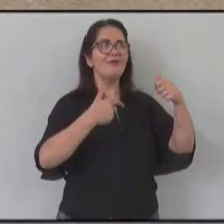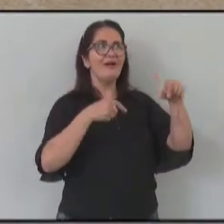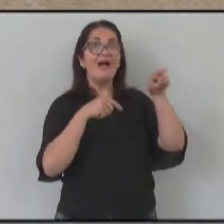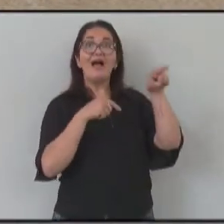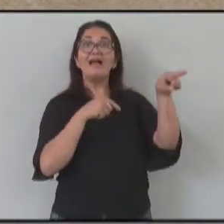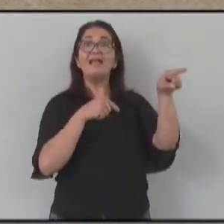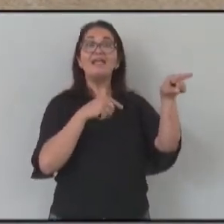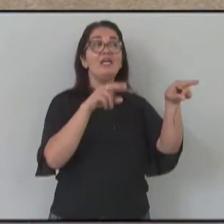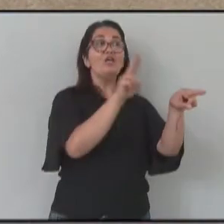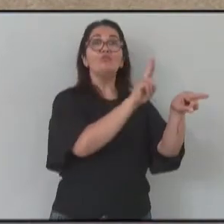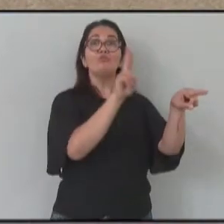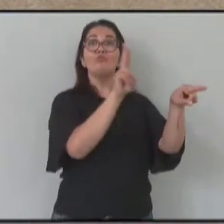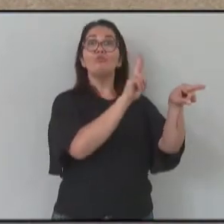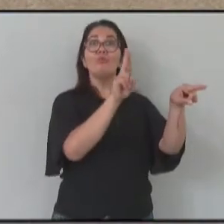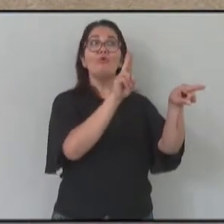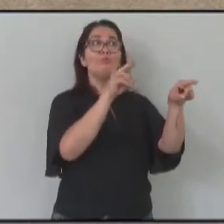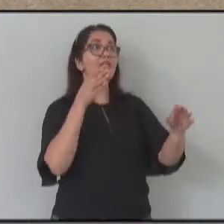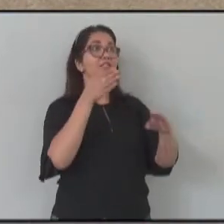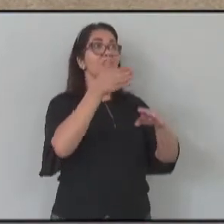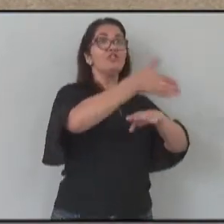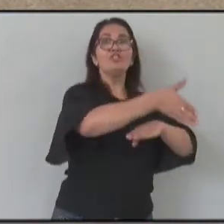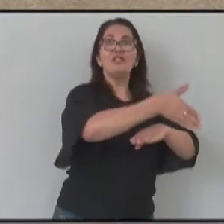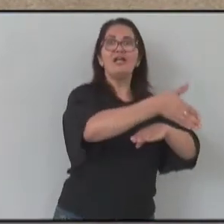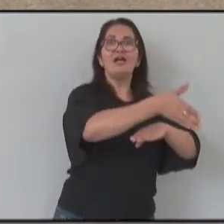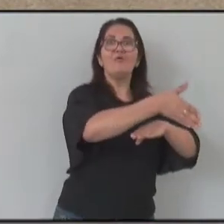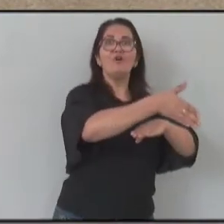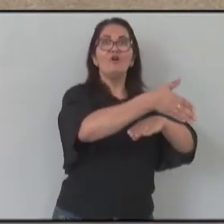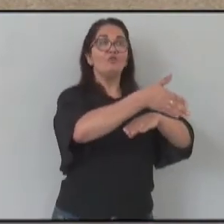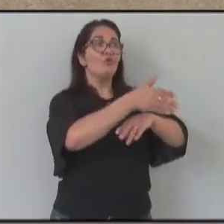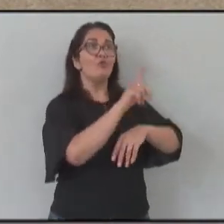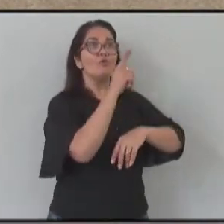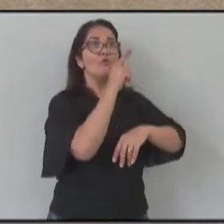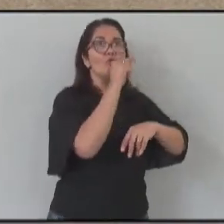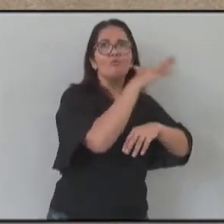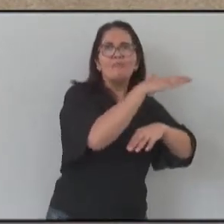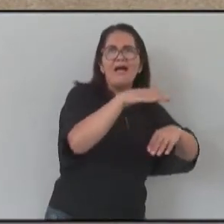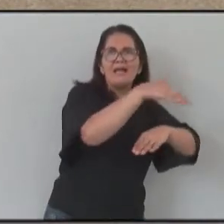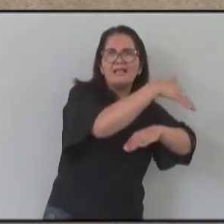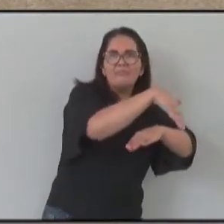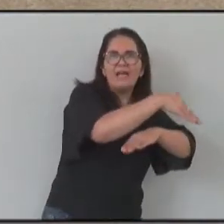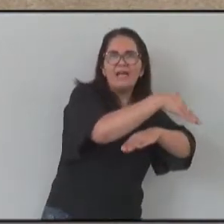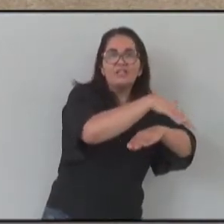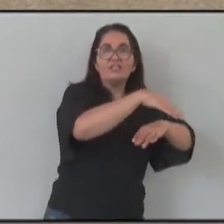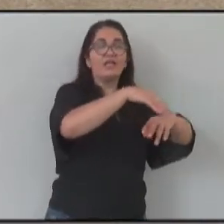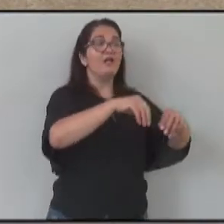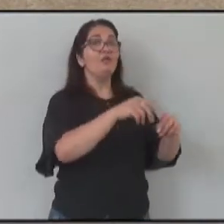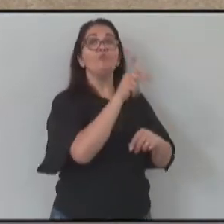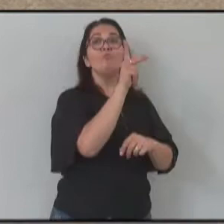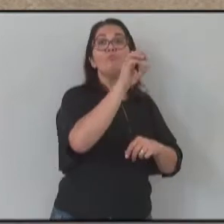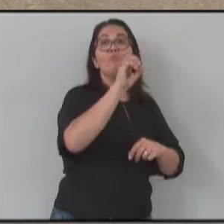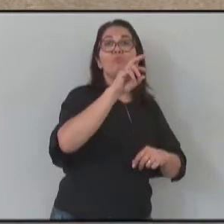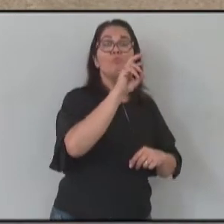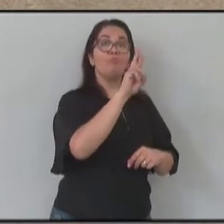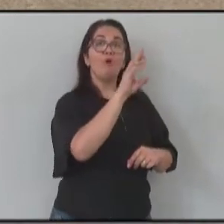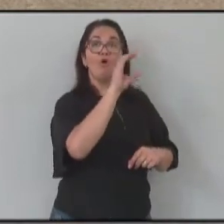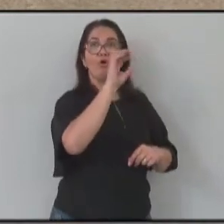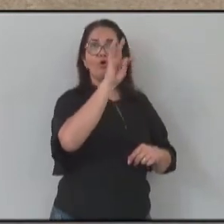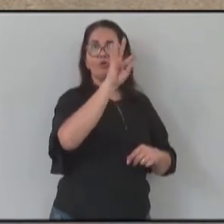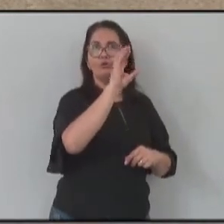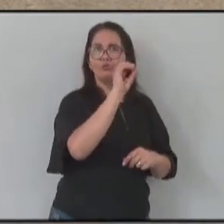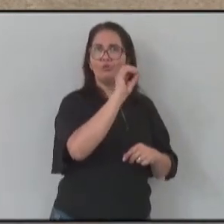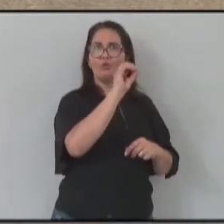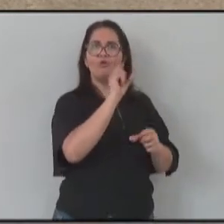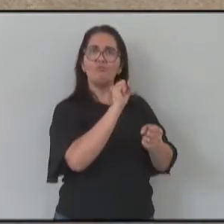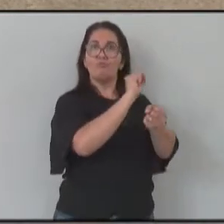Seguro. E ali, eles batizam esse monte de Monte Pascoal.